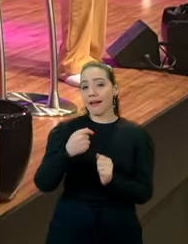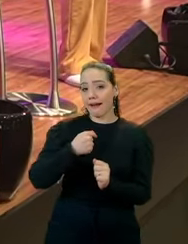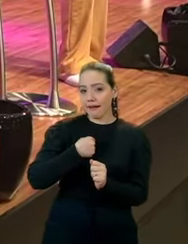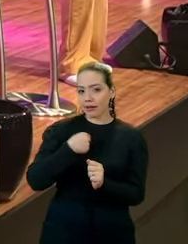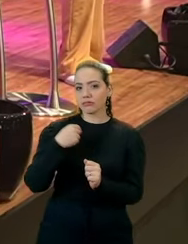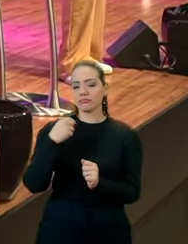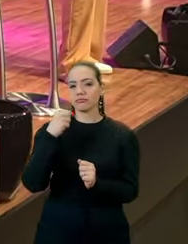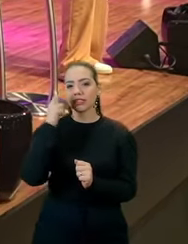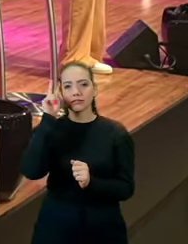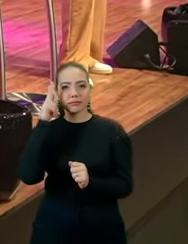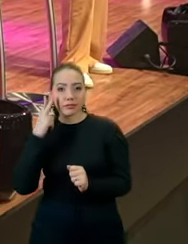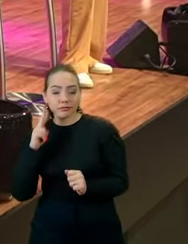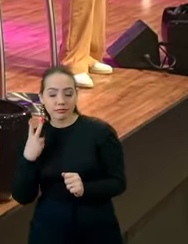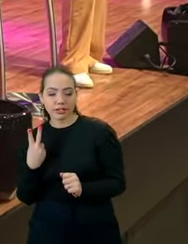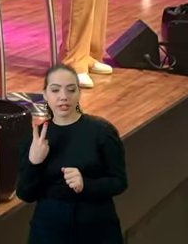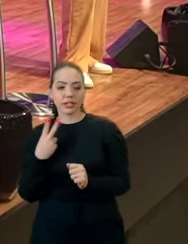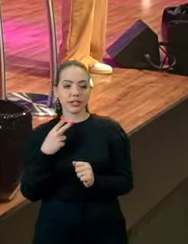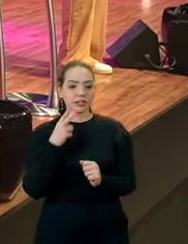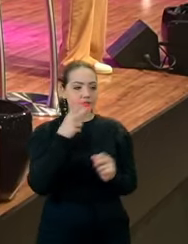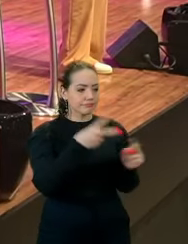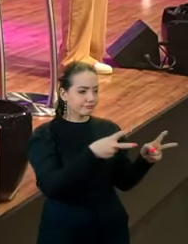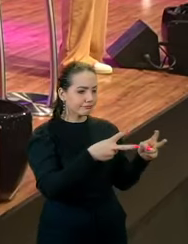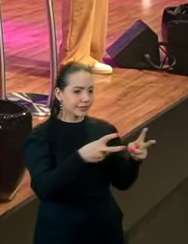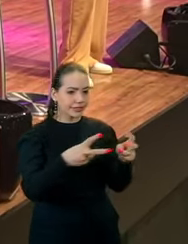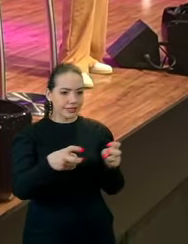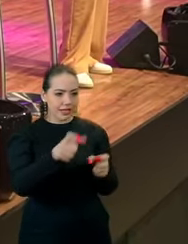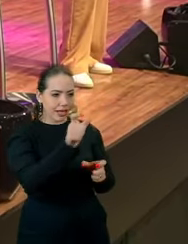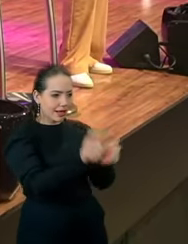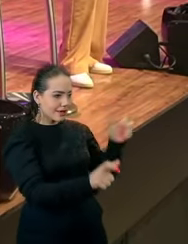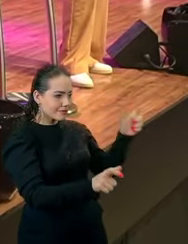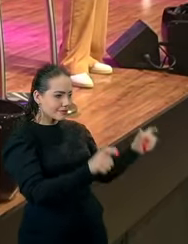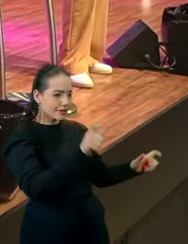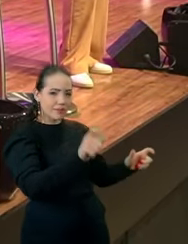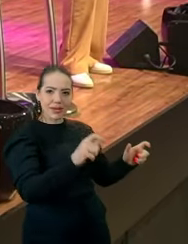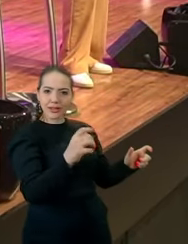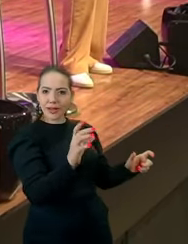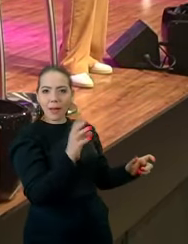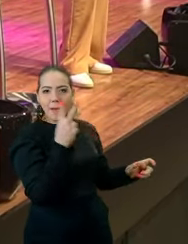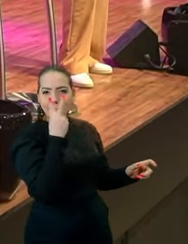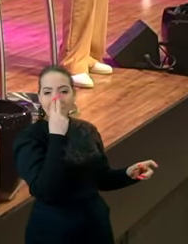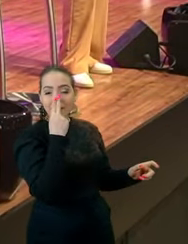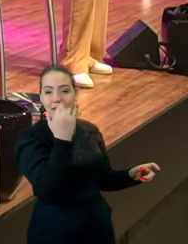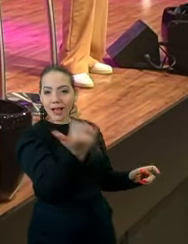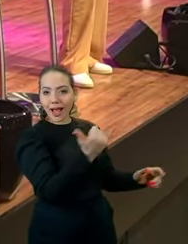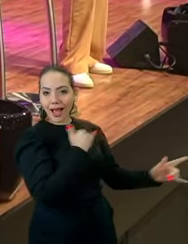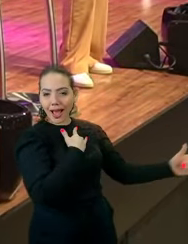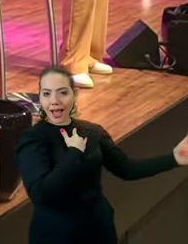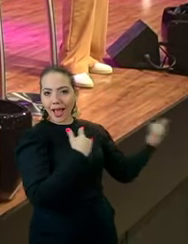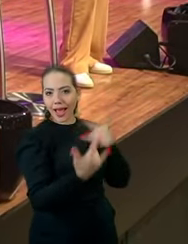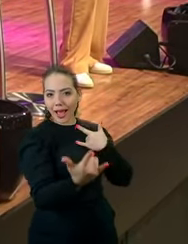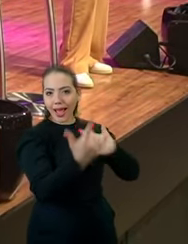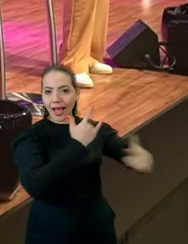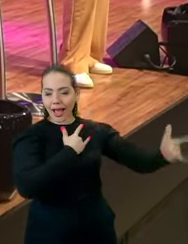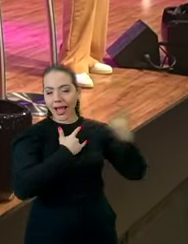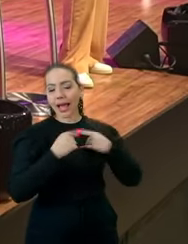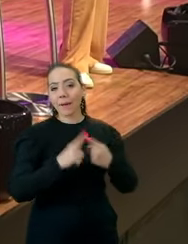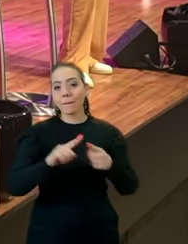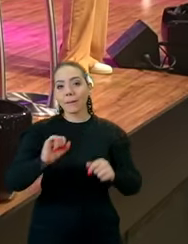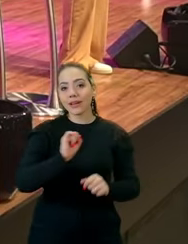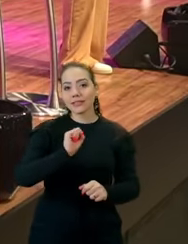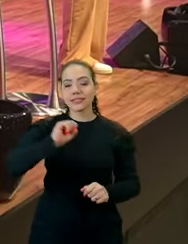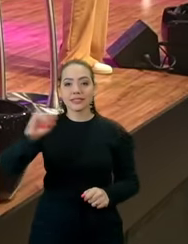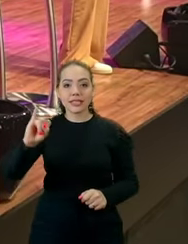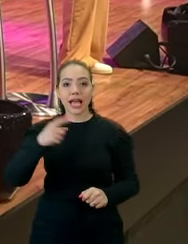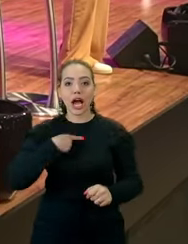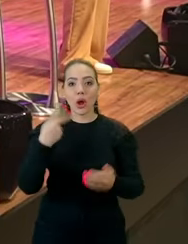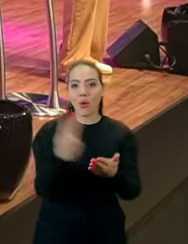falar mal de mim. Eu preciso ser amiga de Deus, eu quero ser amiga de Deus. Como Enoque, que andava com Deus, já